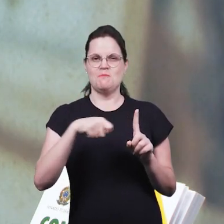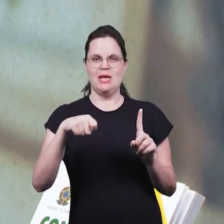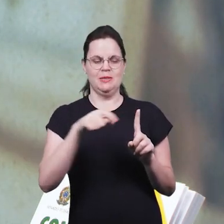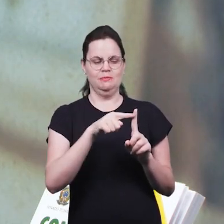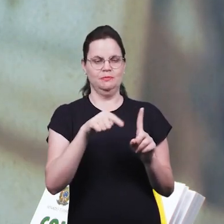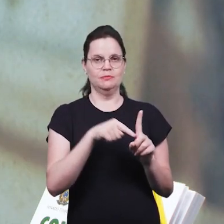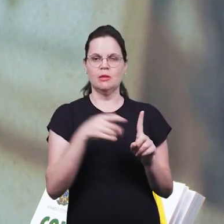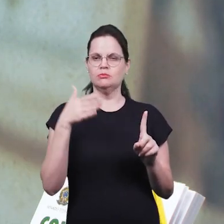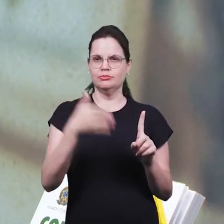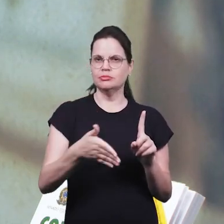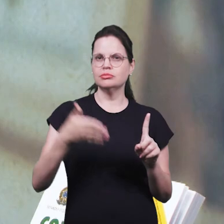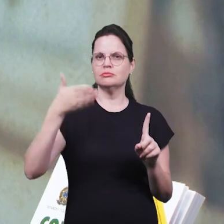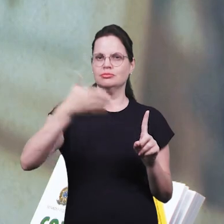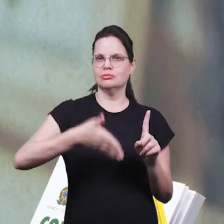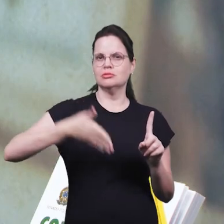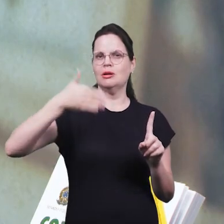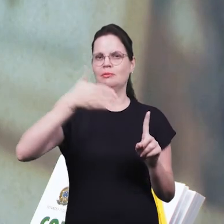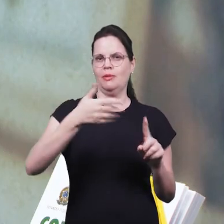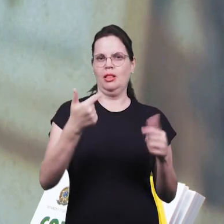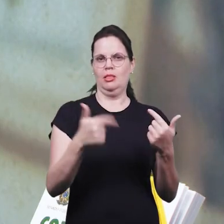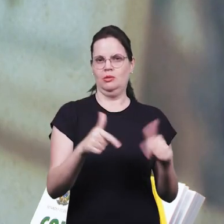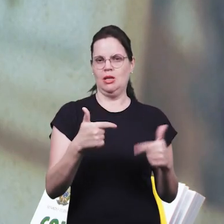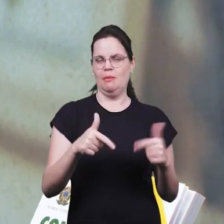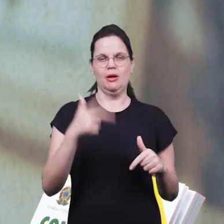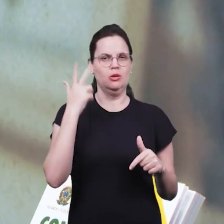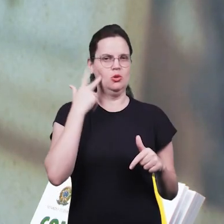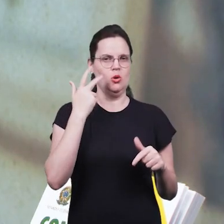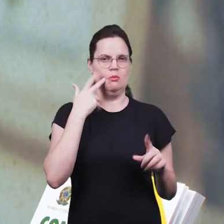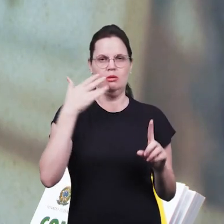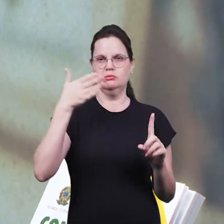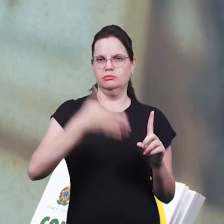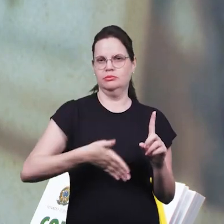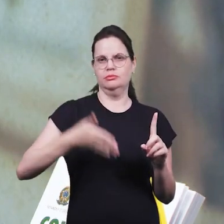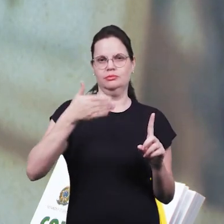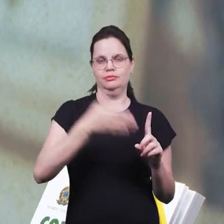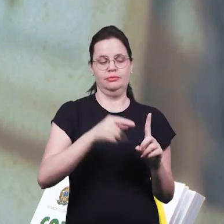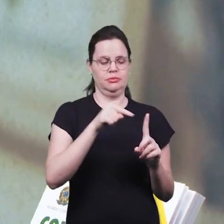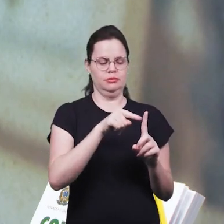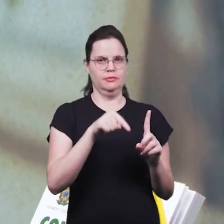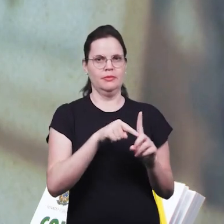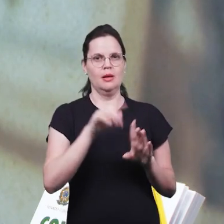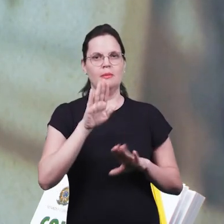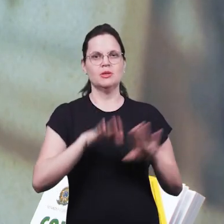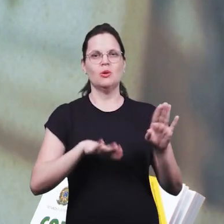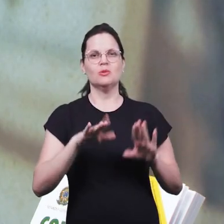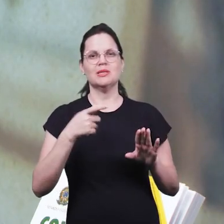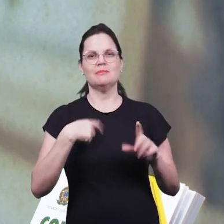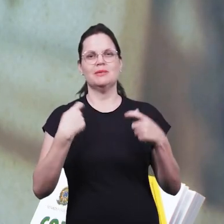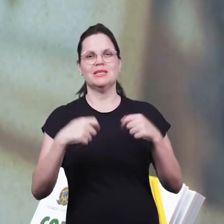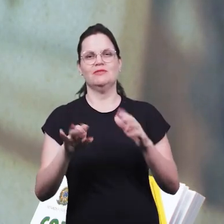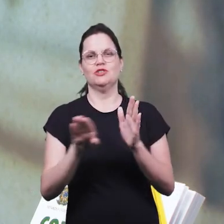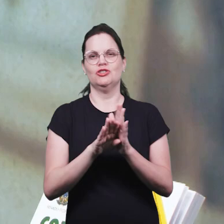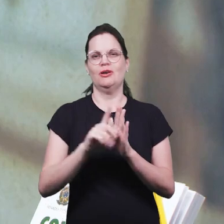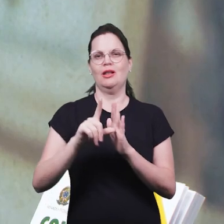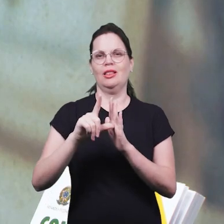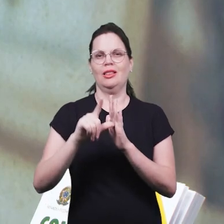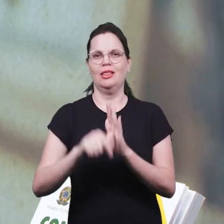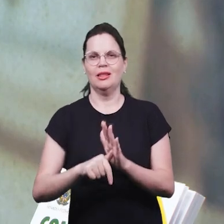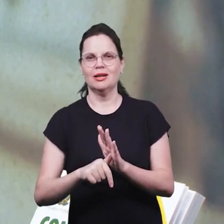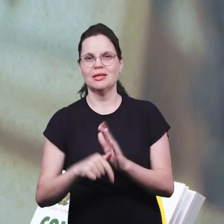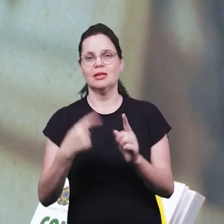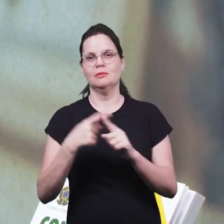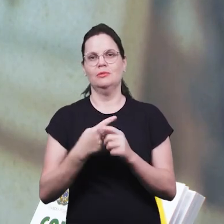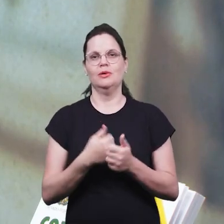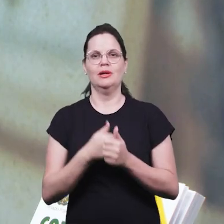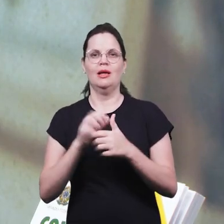estava conseguindo ir ao trabalho sem dificuldade. Só que acontecia que em alguns episódios ela precisava chegar mais tarde por conta do